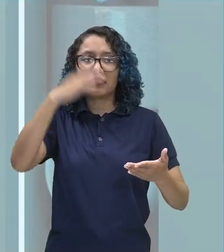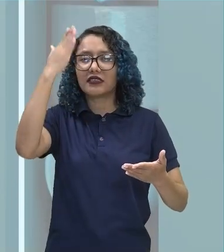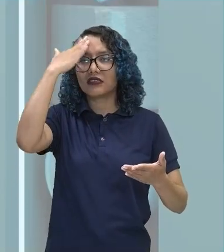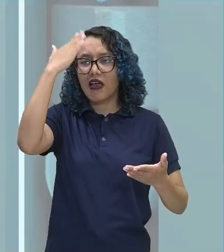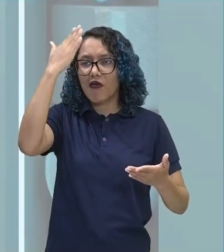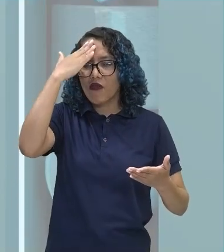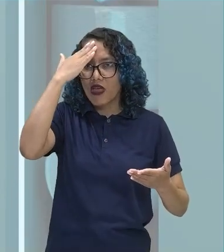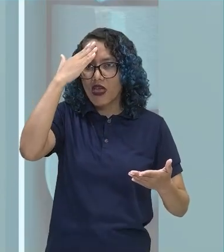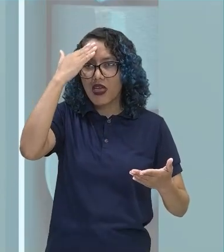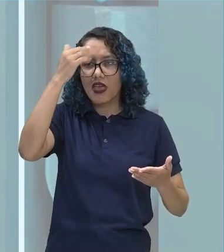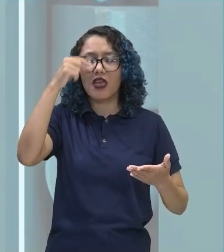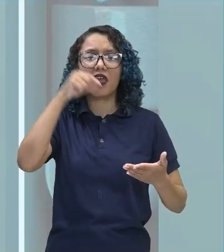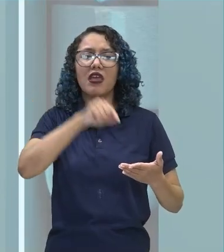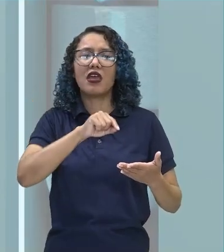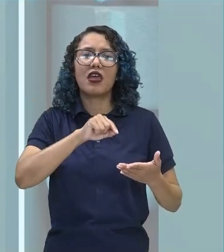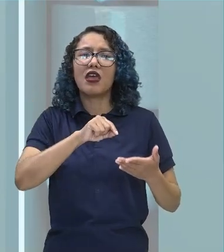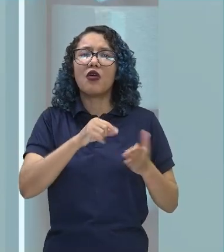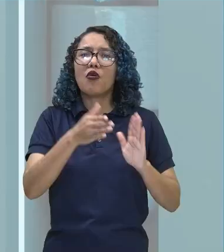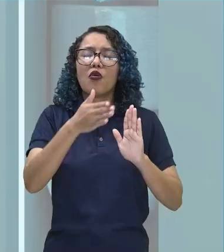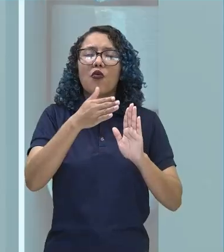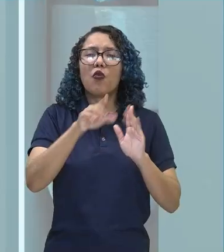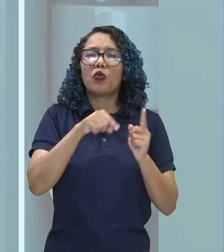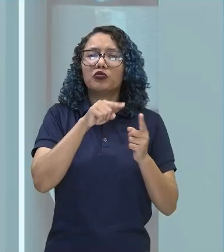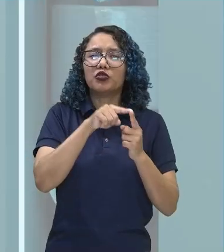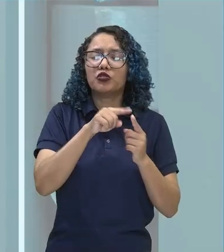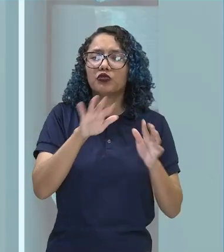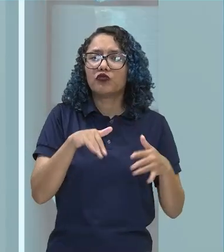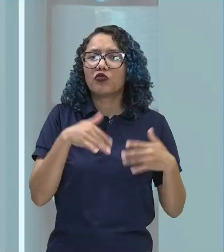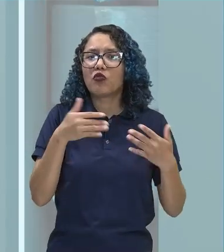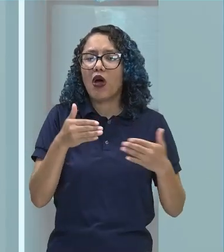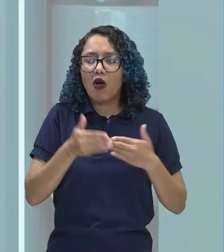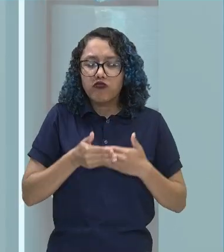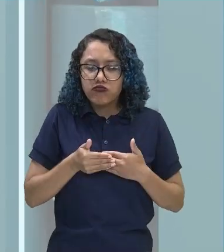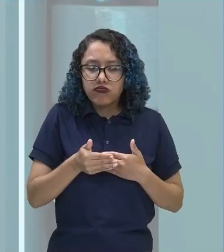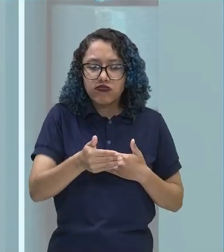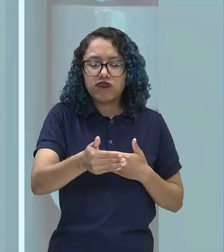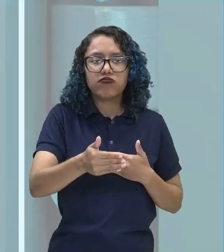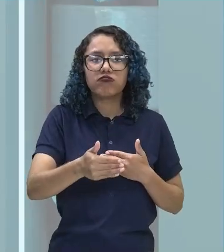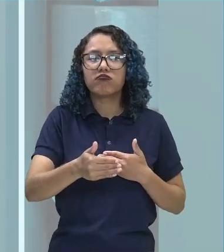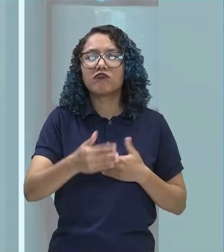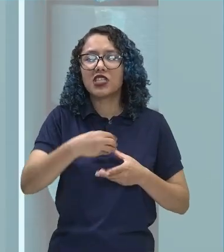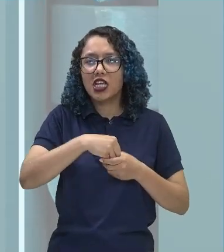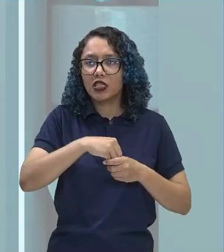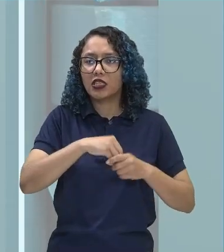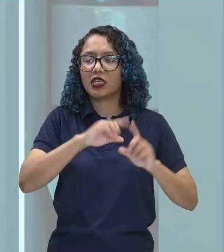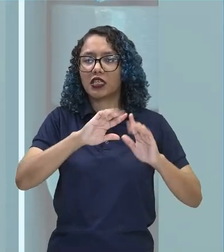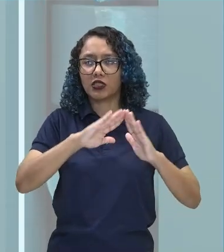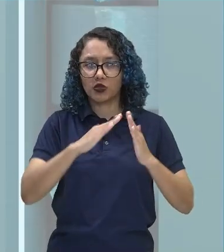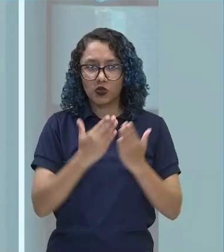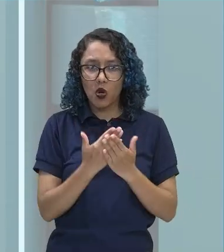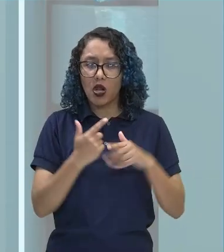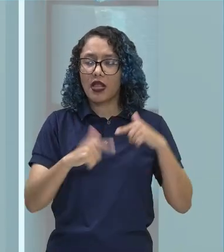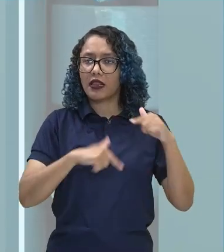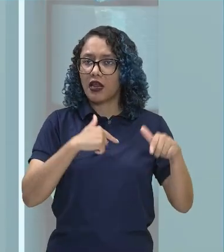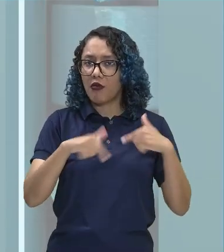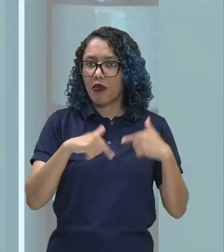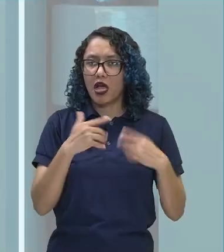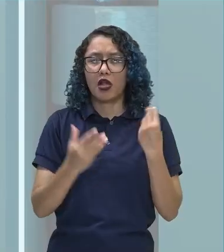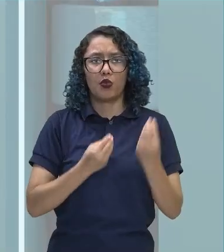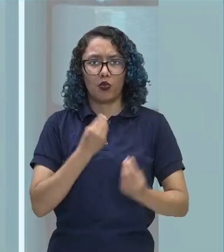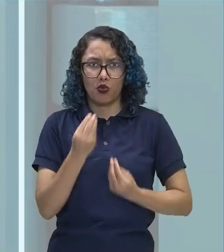pretende construir durante toda aquela jornada que ele também participa dentro da